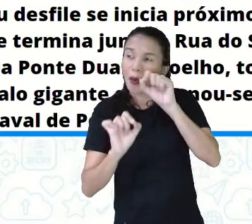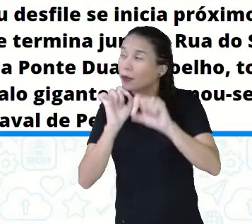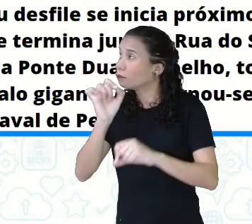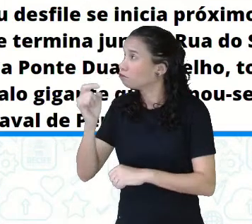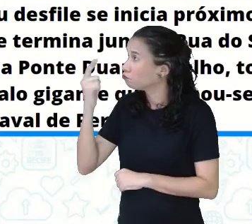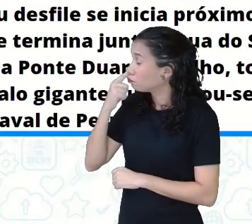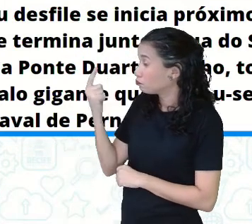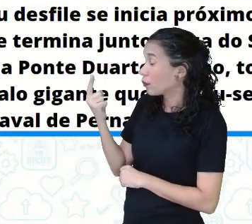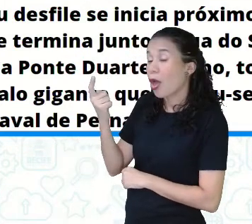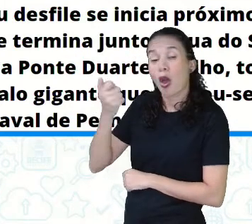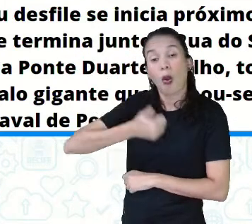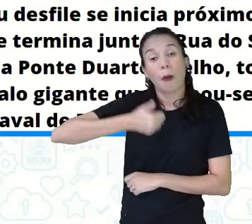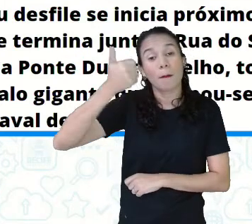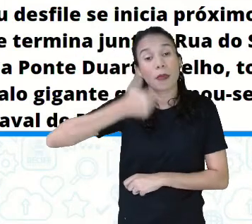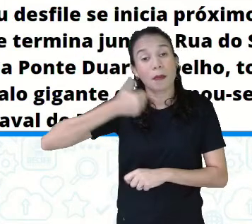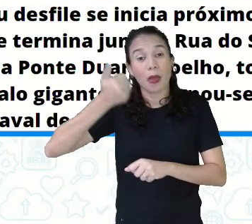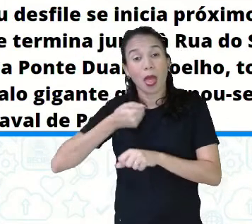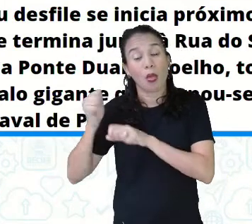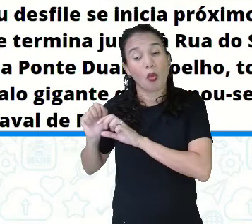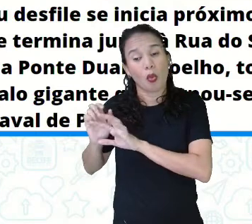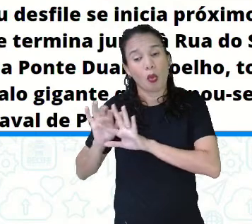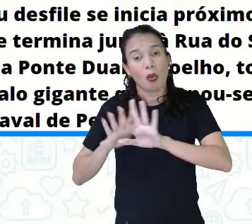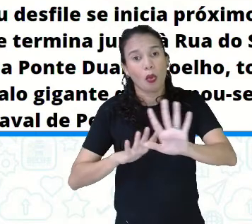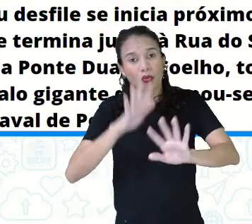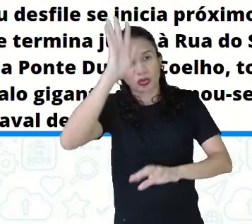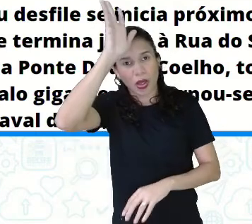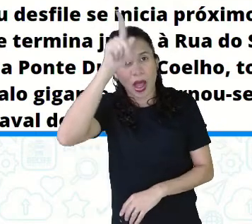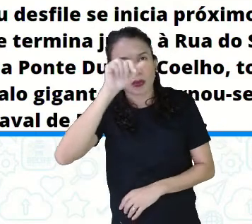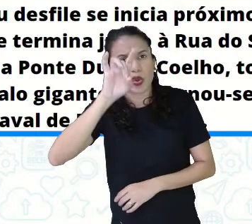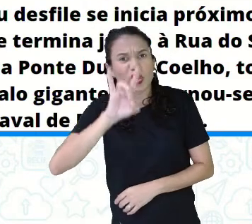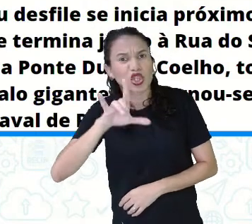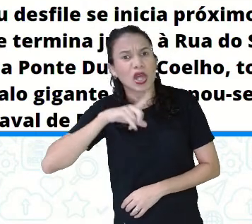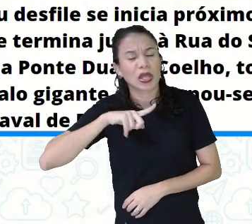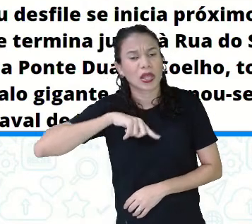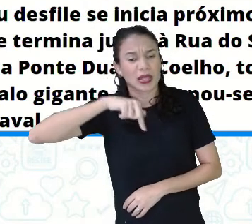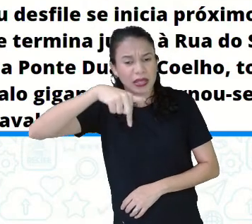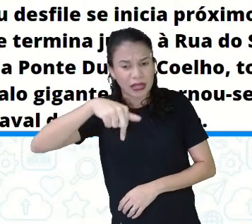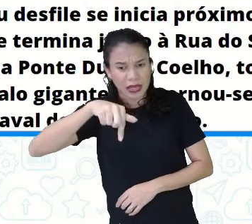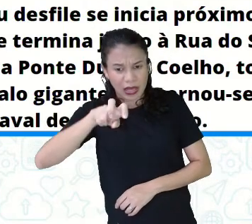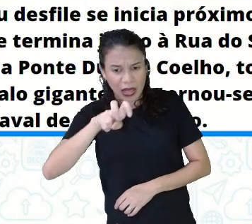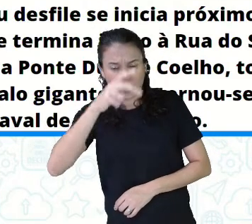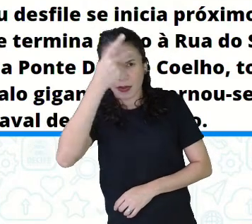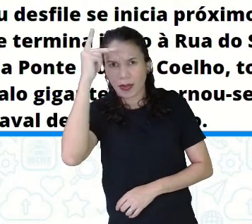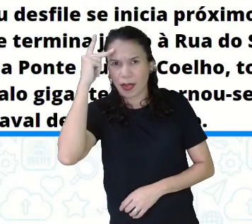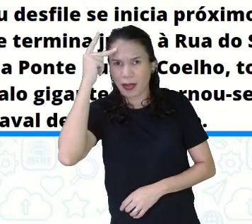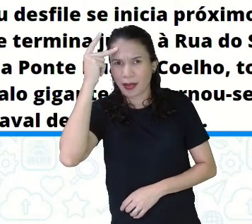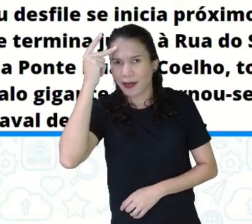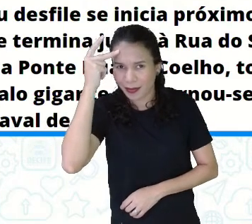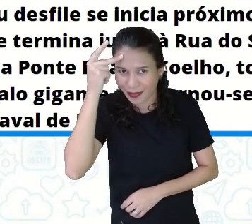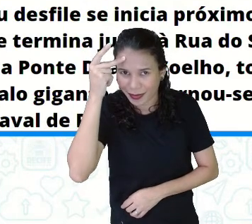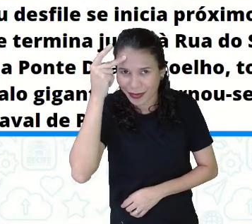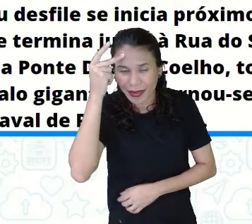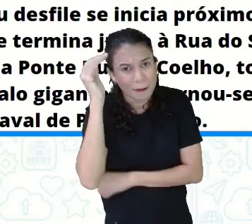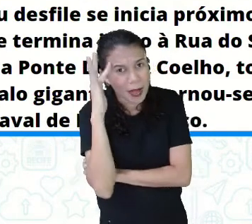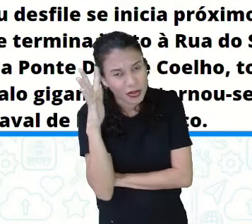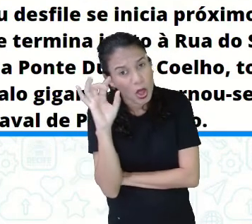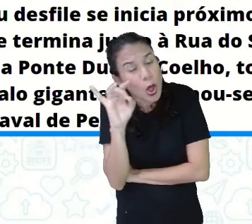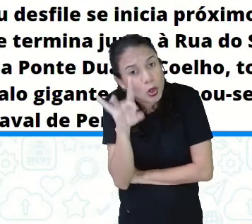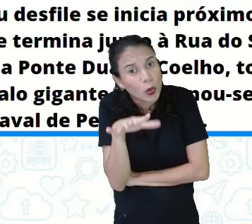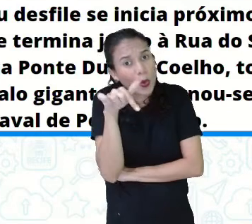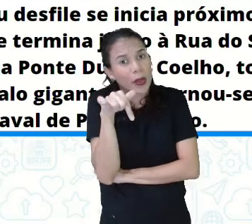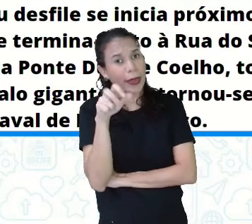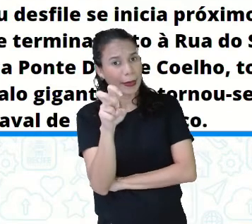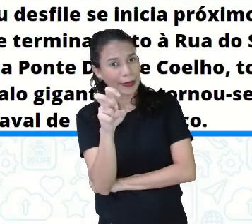no primeiro desfile do Galo da Madrugada só havia 75 pessoas? É difícil de acreditar, né,